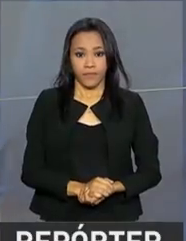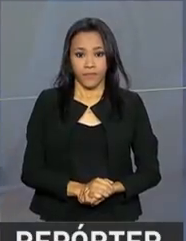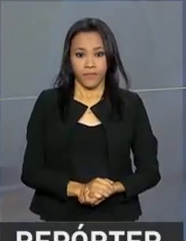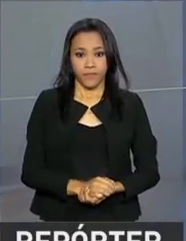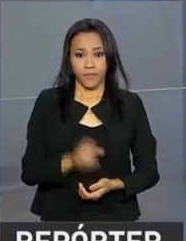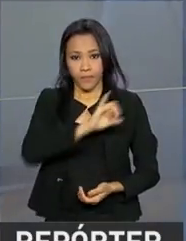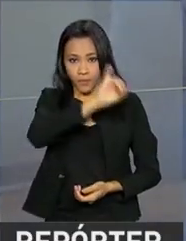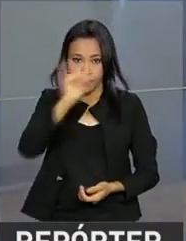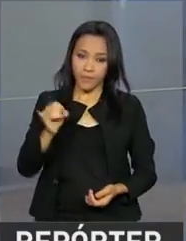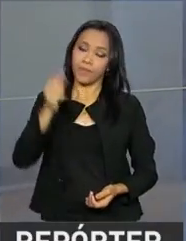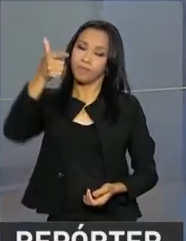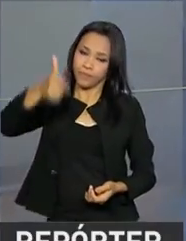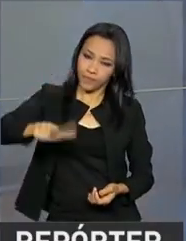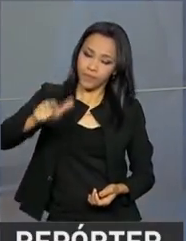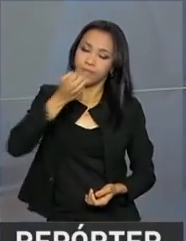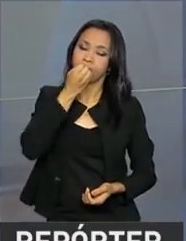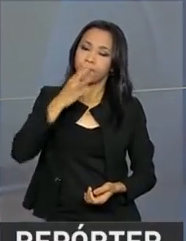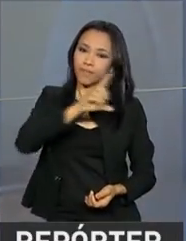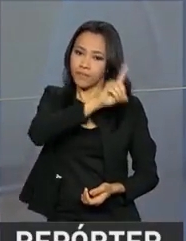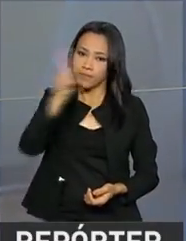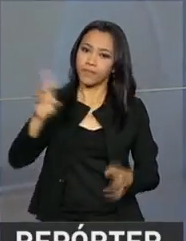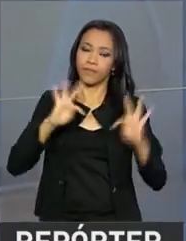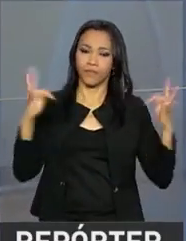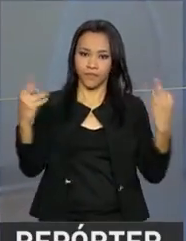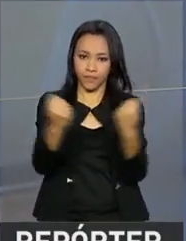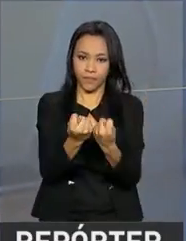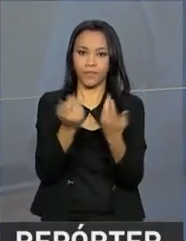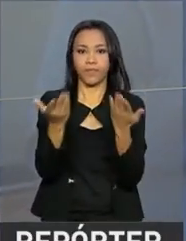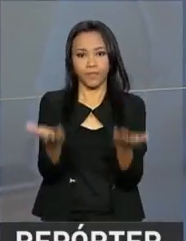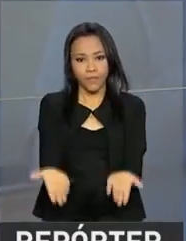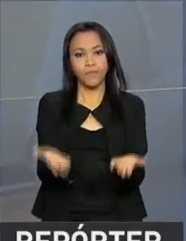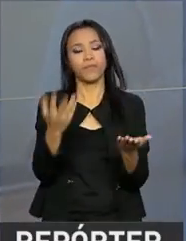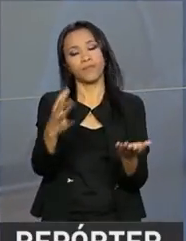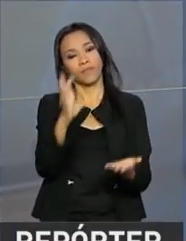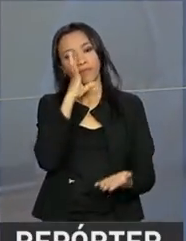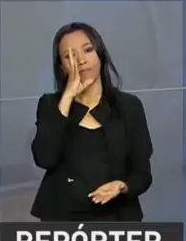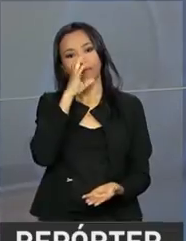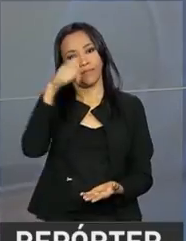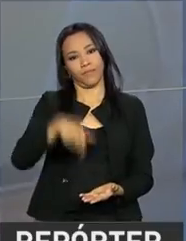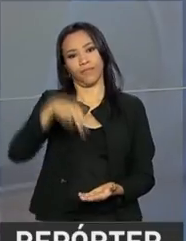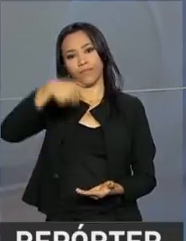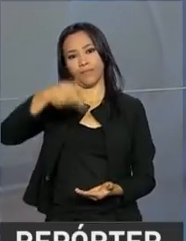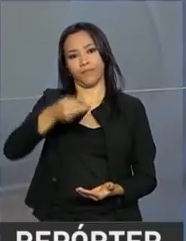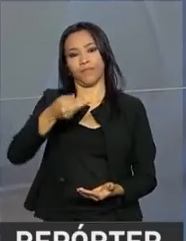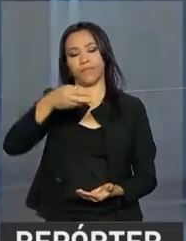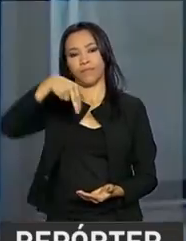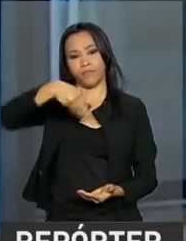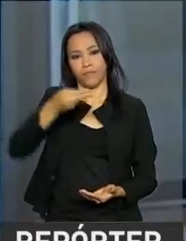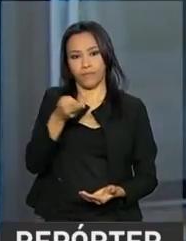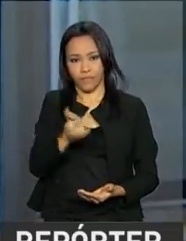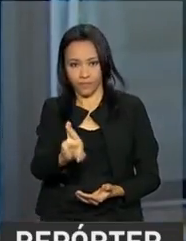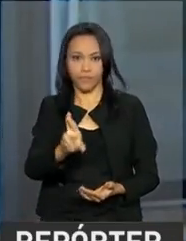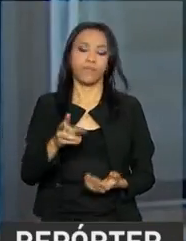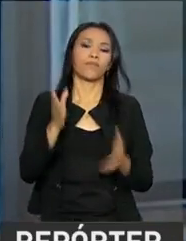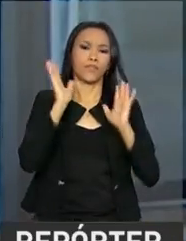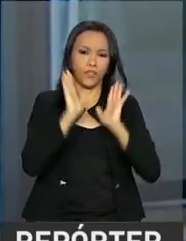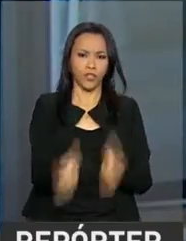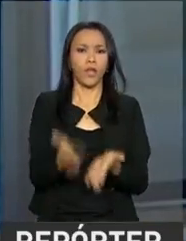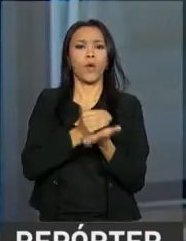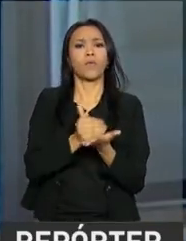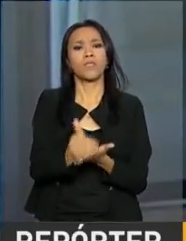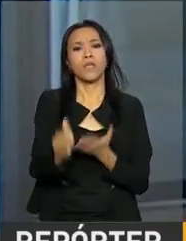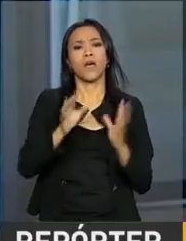e o Leandro mais uma vez por dia para você também Bom dia a todos que nos assistem aqui na TV NBR e olha os trabalhos já começaram aqui nesse